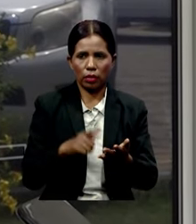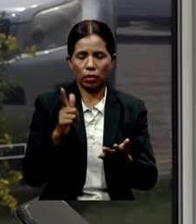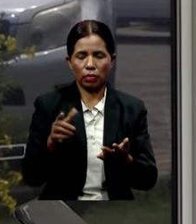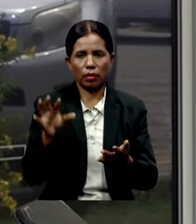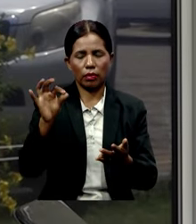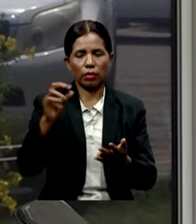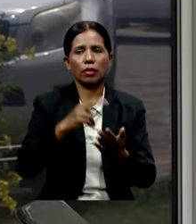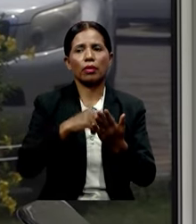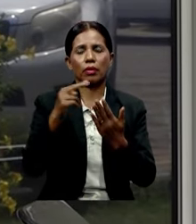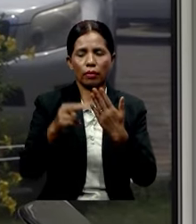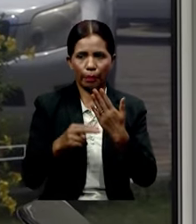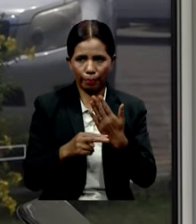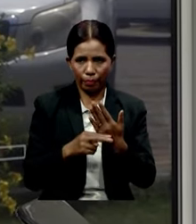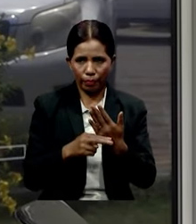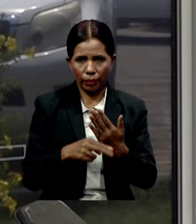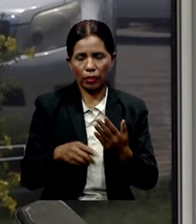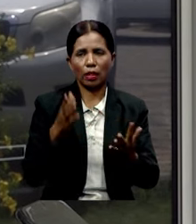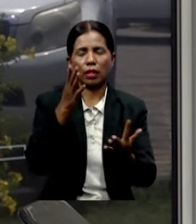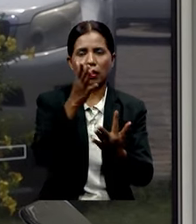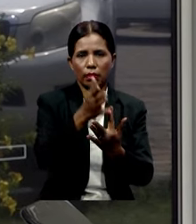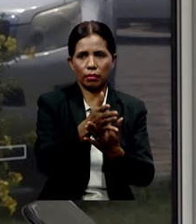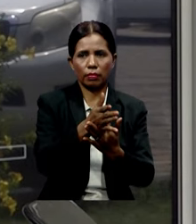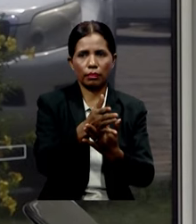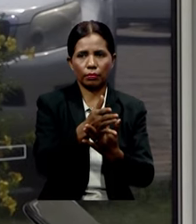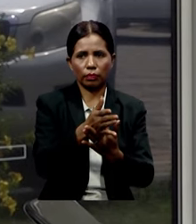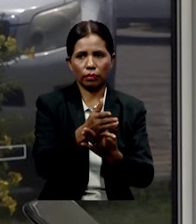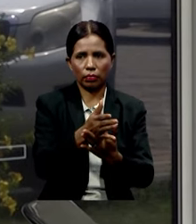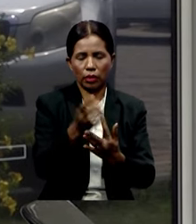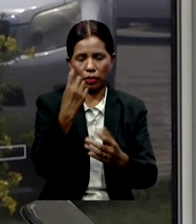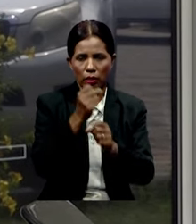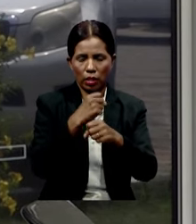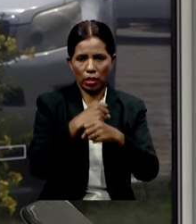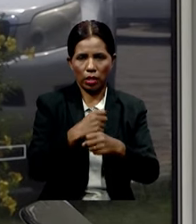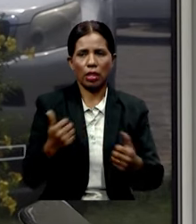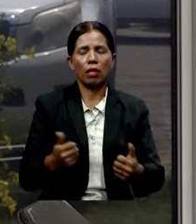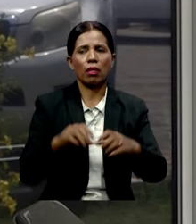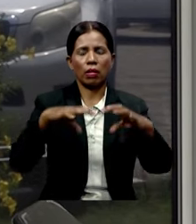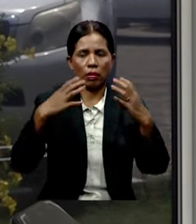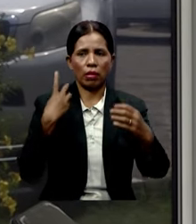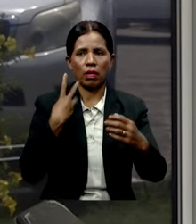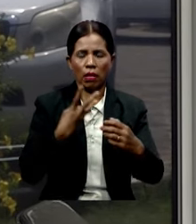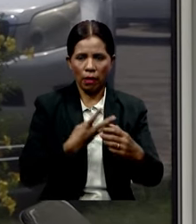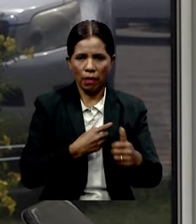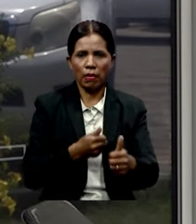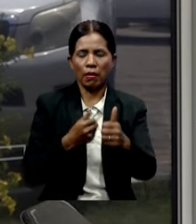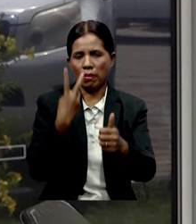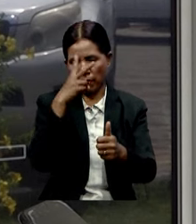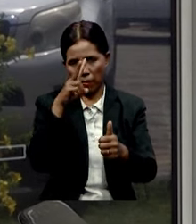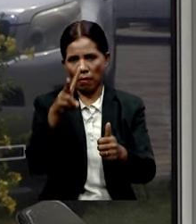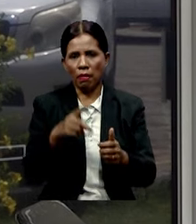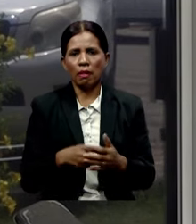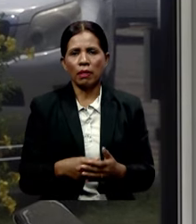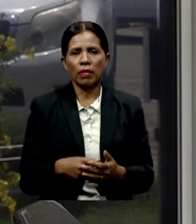29 de novembro a tama ona ba audições usi comissão sirania no ame tuir amnistima sao ne